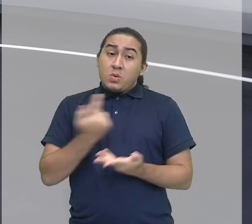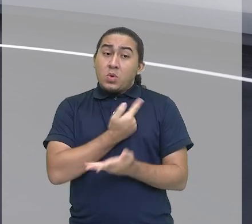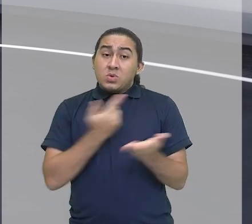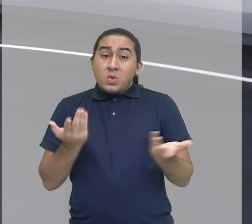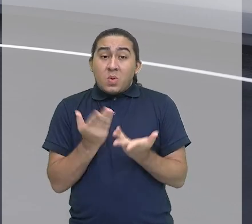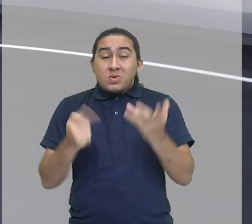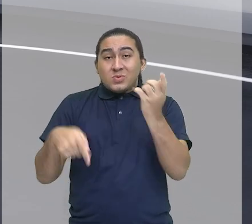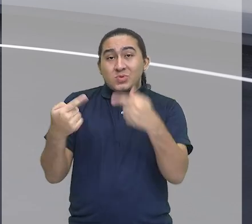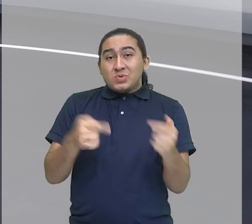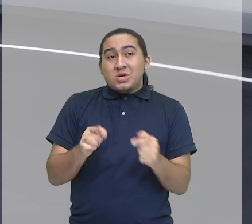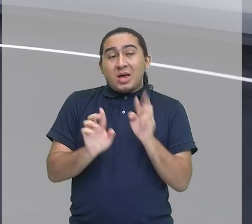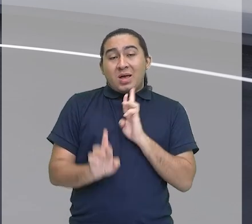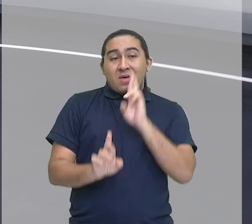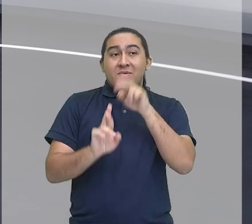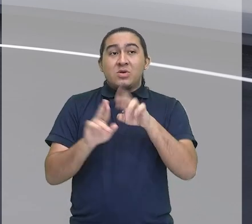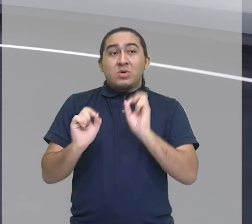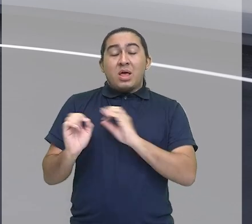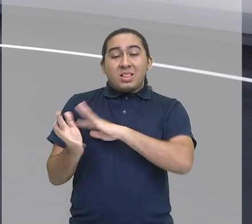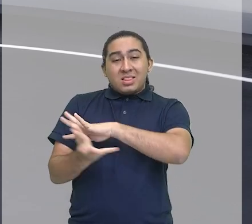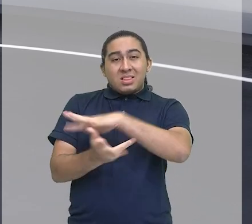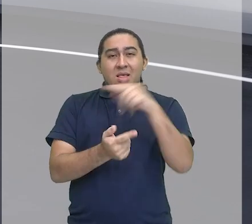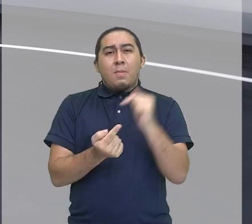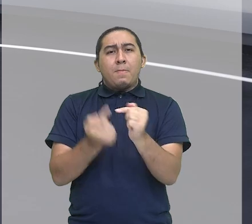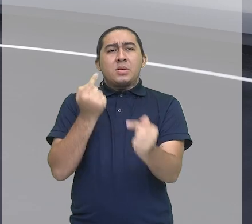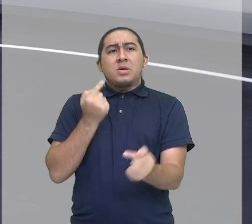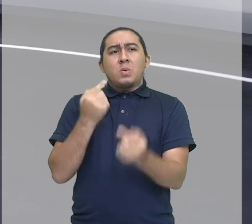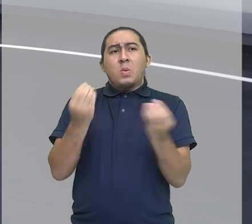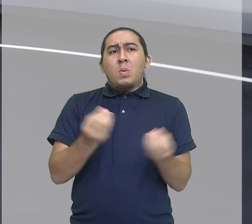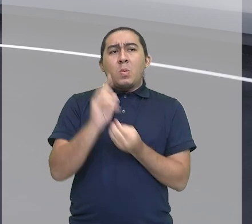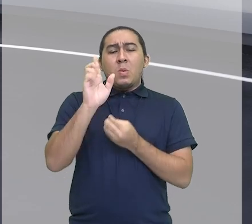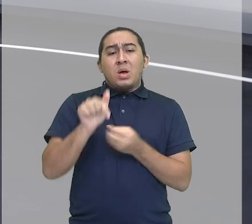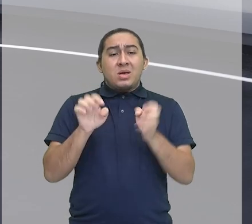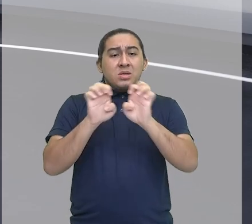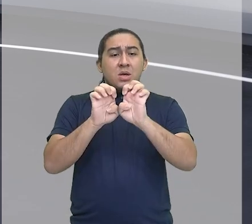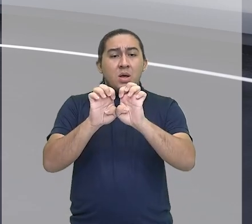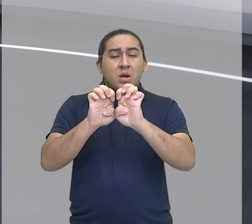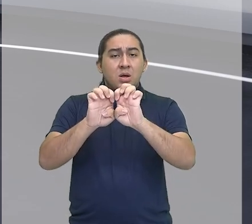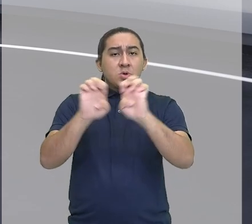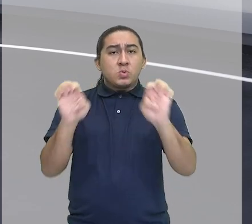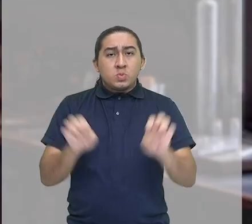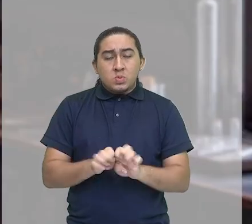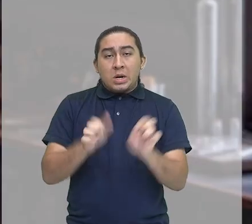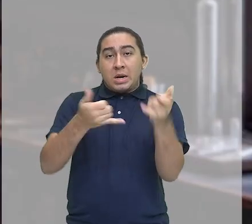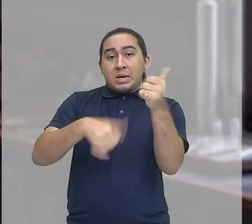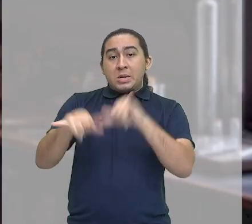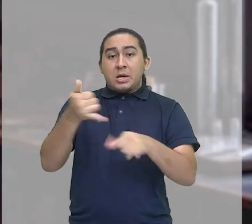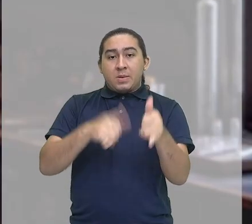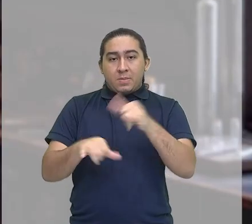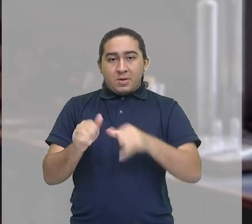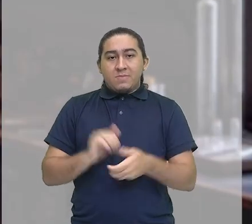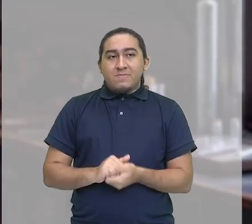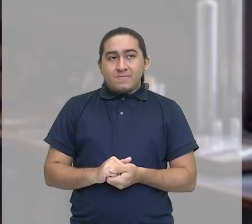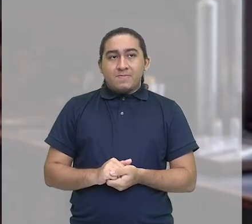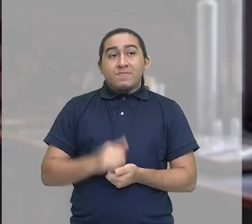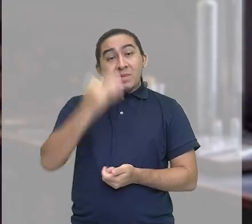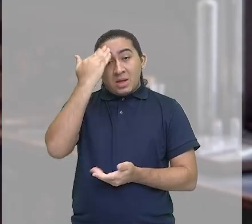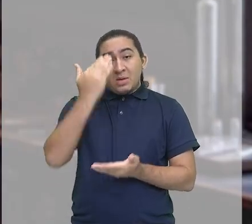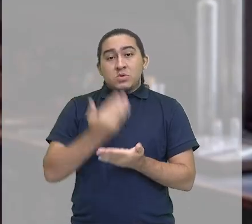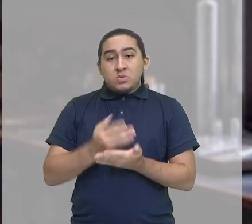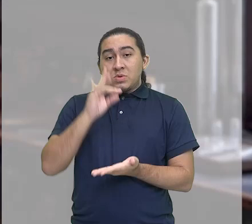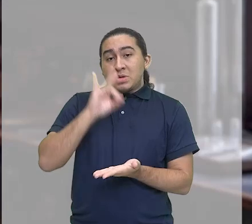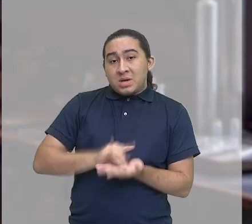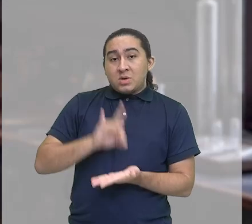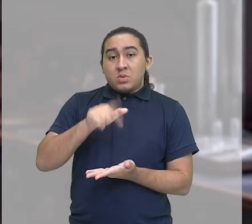pouquinho aí dessa Terra primitiva e como que seria essa composição química, né? Então, tenho certeza, né, que